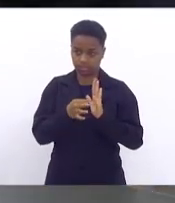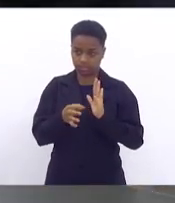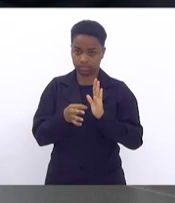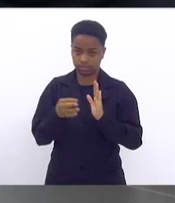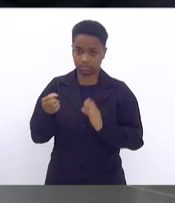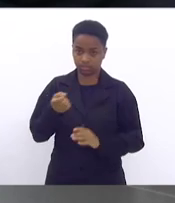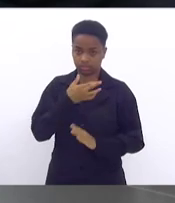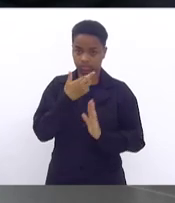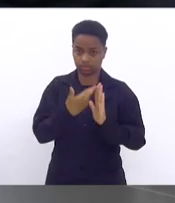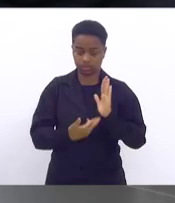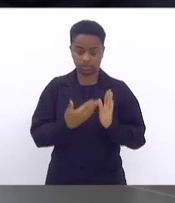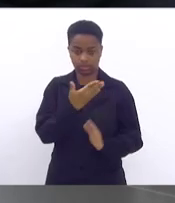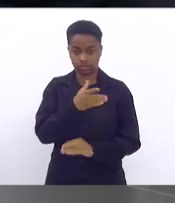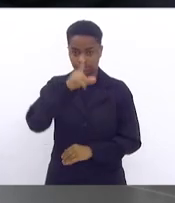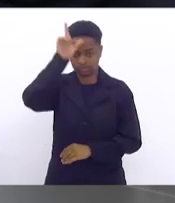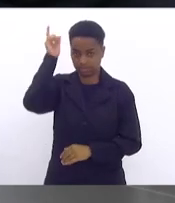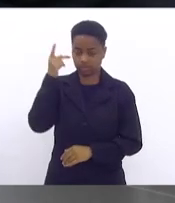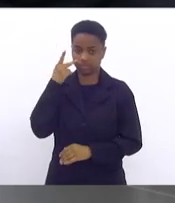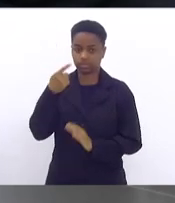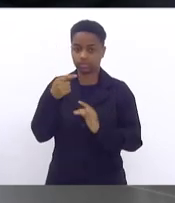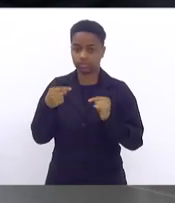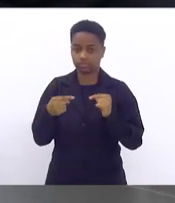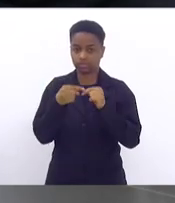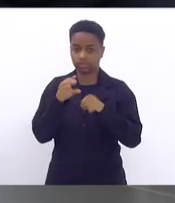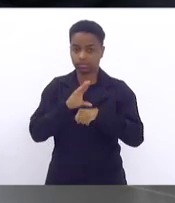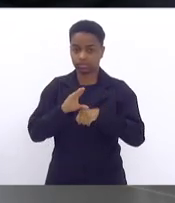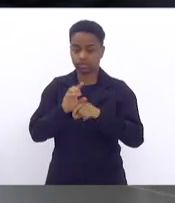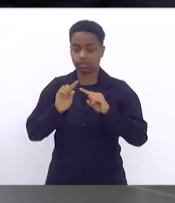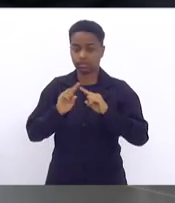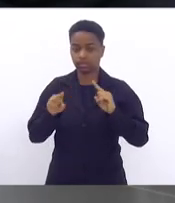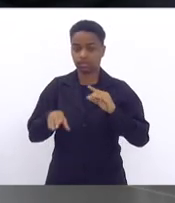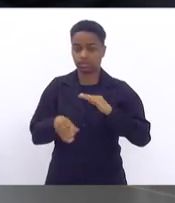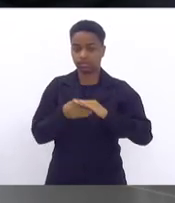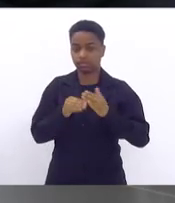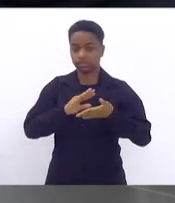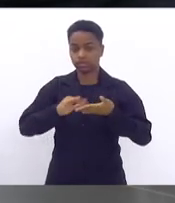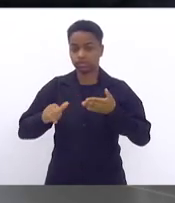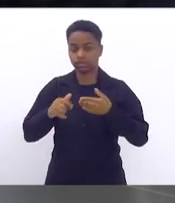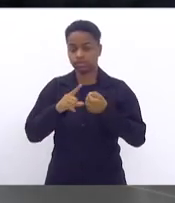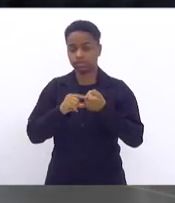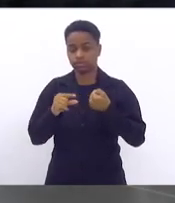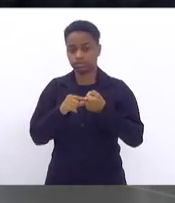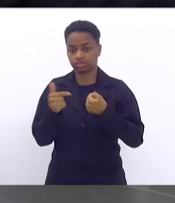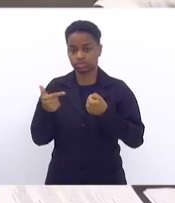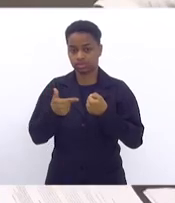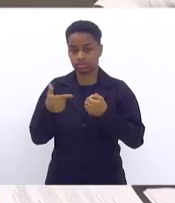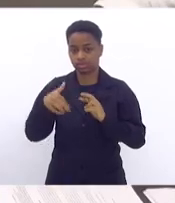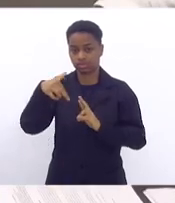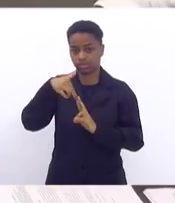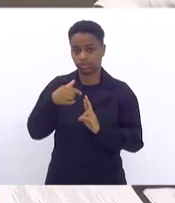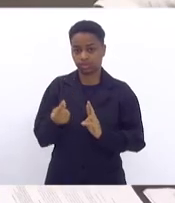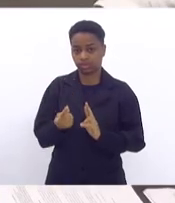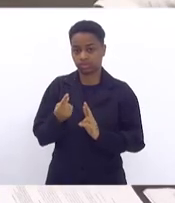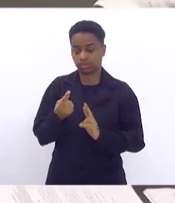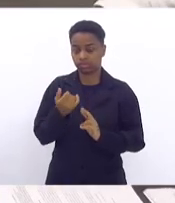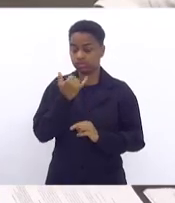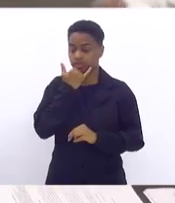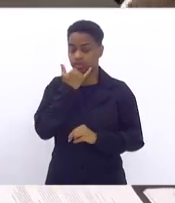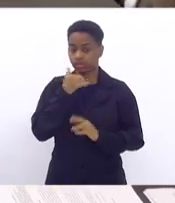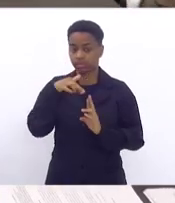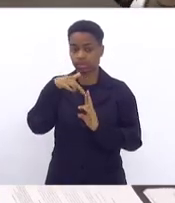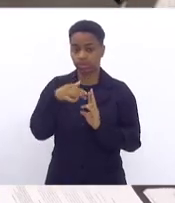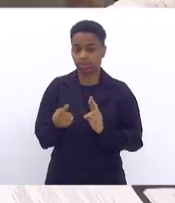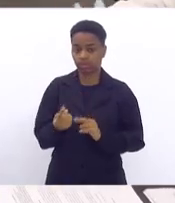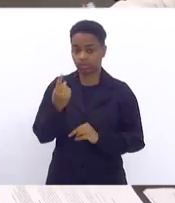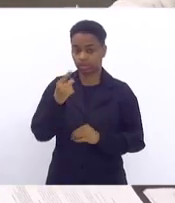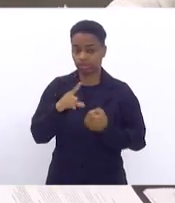novo relator, deputado Luiz Paulo, pela constitucionalidade com emenda, suprimindo o artigo 2º. Parágrafo único do artigo Desculpa, parágrafo único do